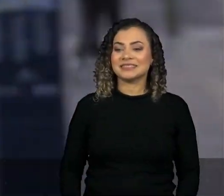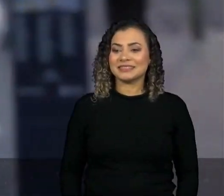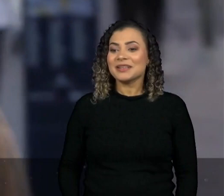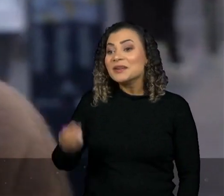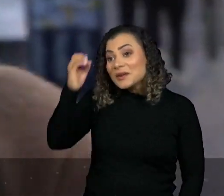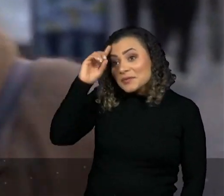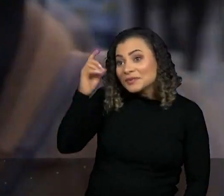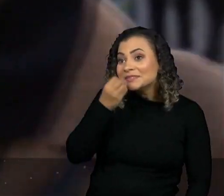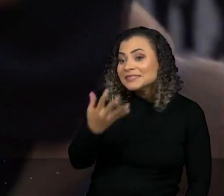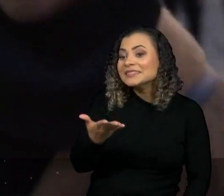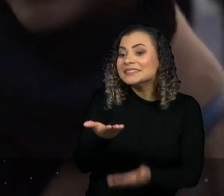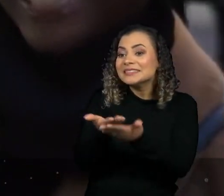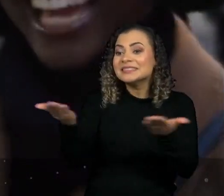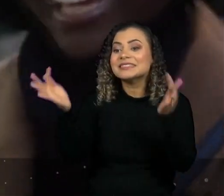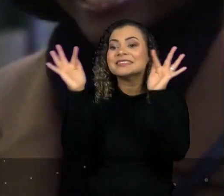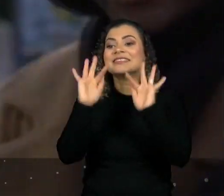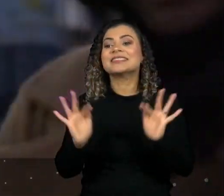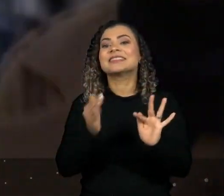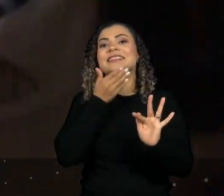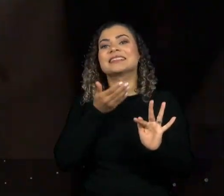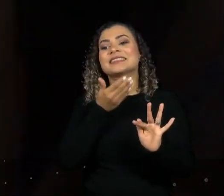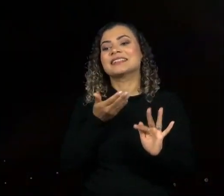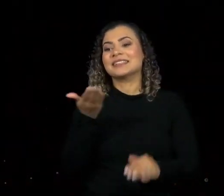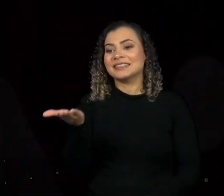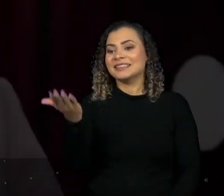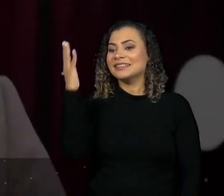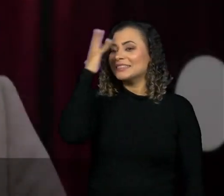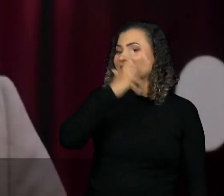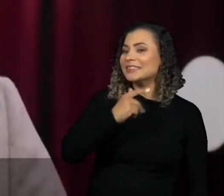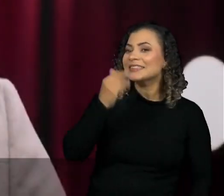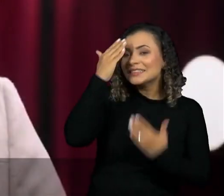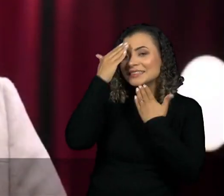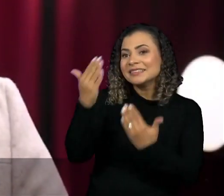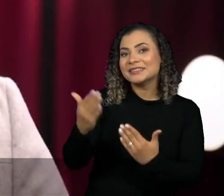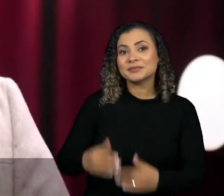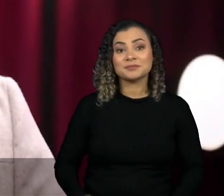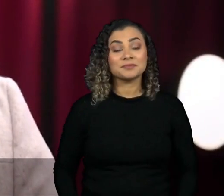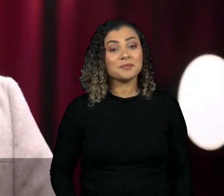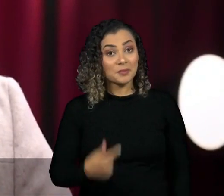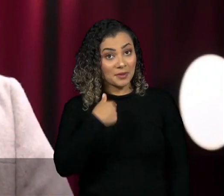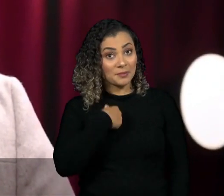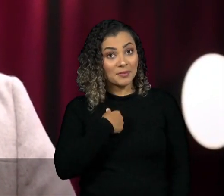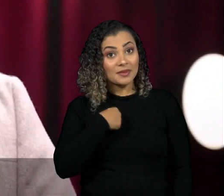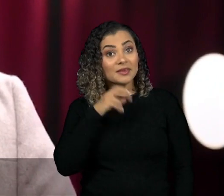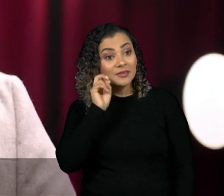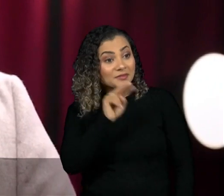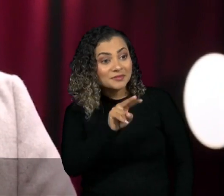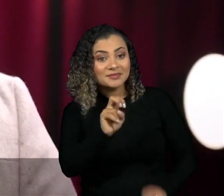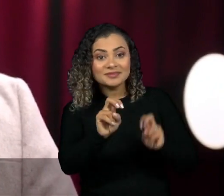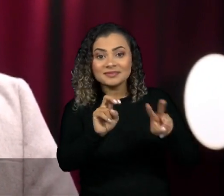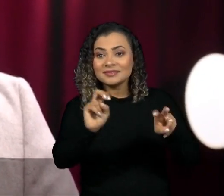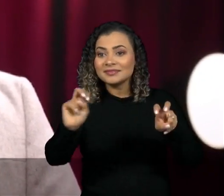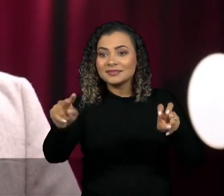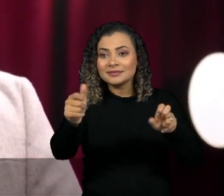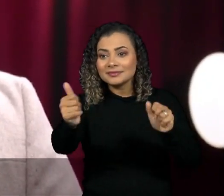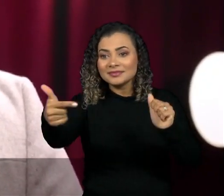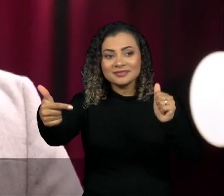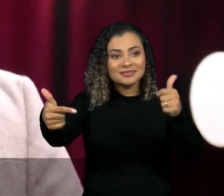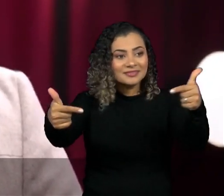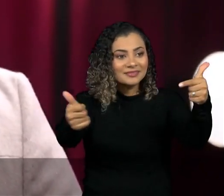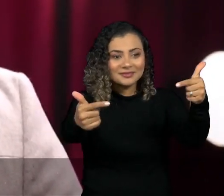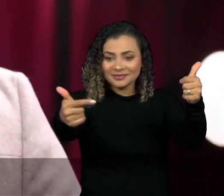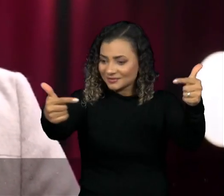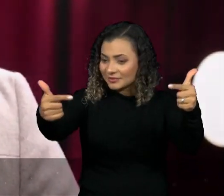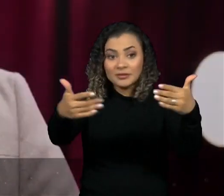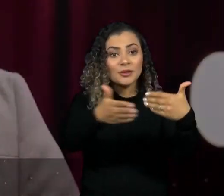Yeah. Merry Christmas and happy holidays. Thank you. Pra mim, encontrar o sorriso dessas mulheres me mostrou que onde quer que eu esteja no